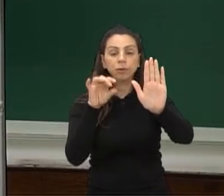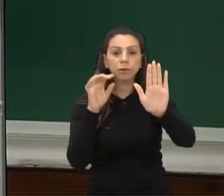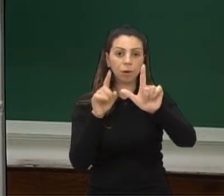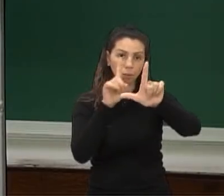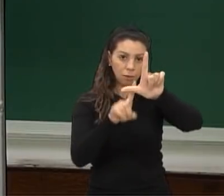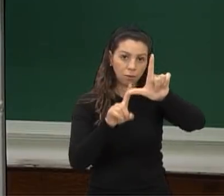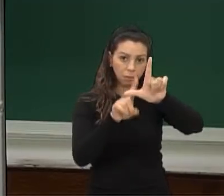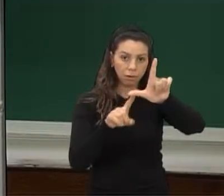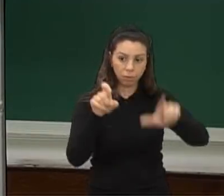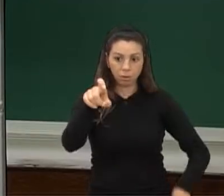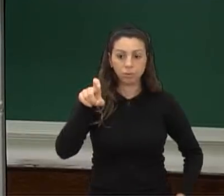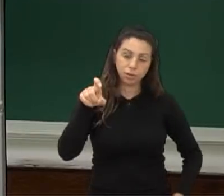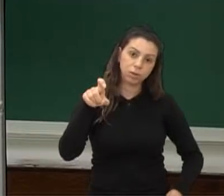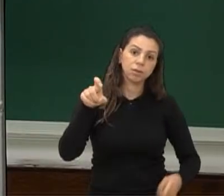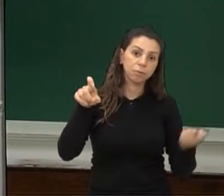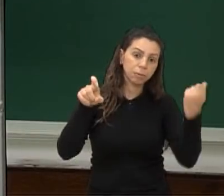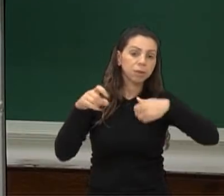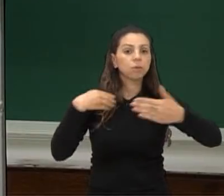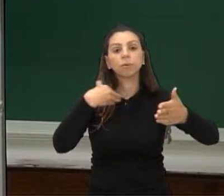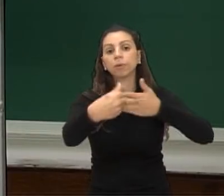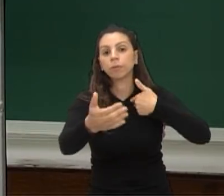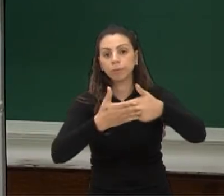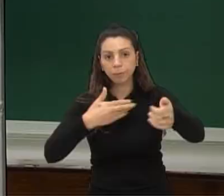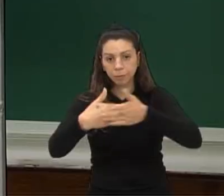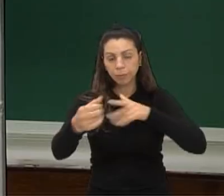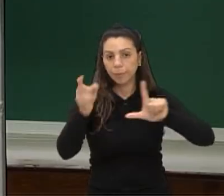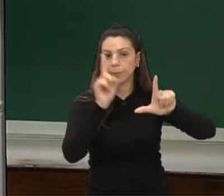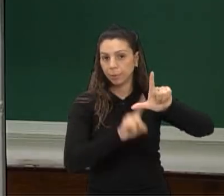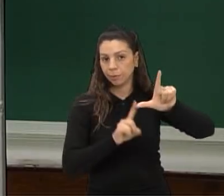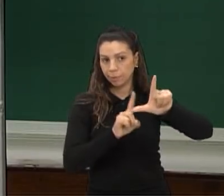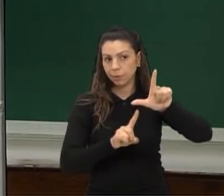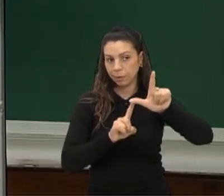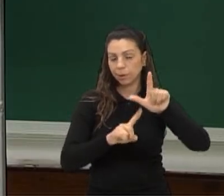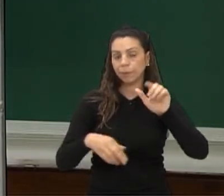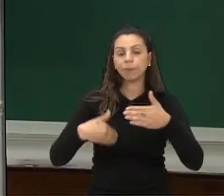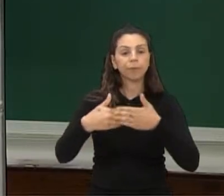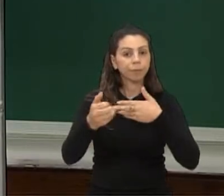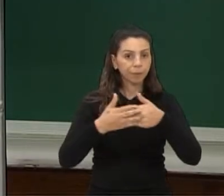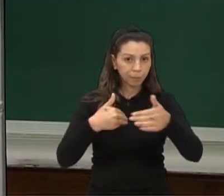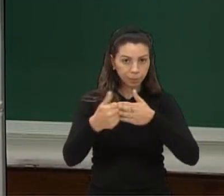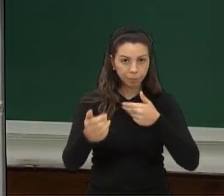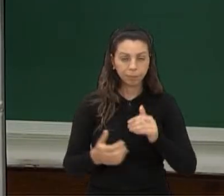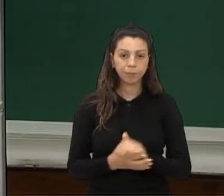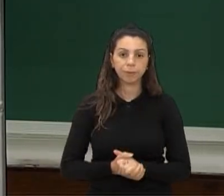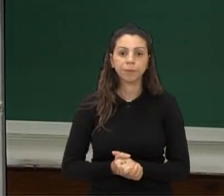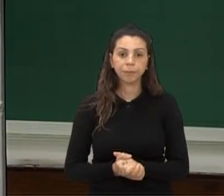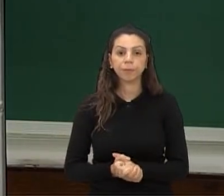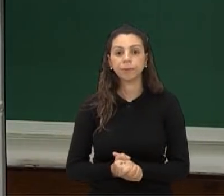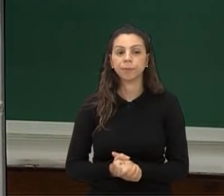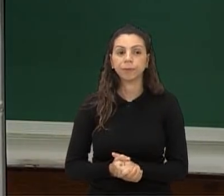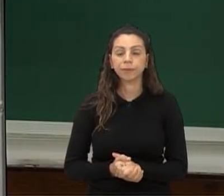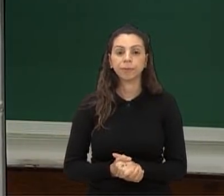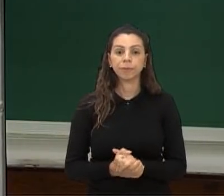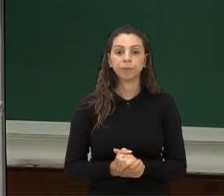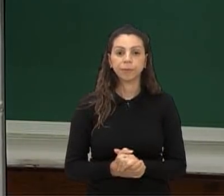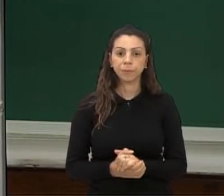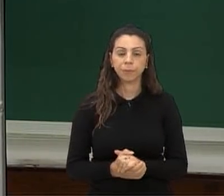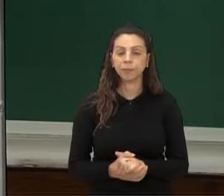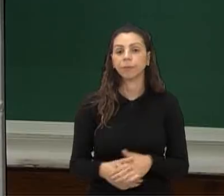uma letrinha, um valor desconhecido, que eu chamei de t, e tem um sinal de igual. Lembrando que